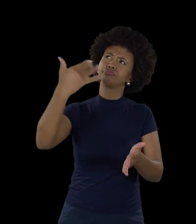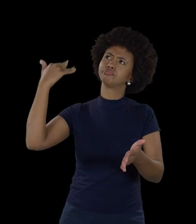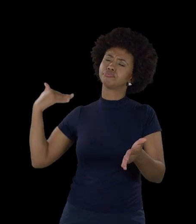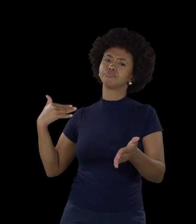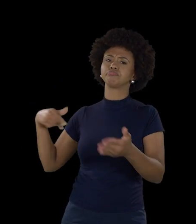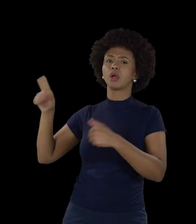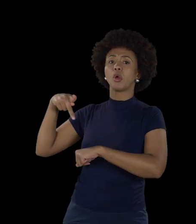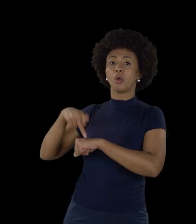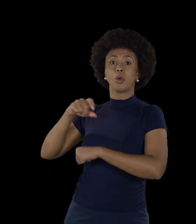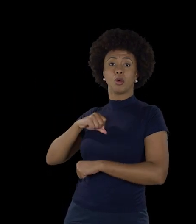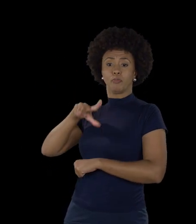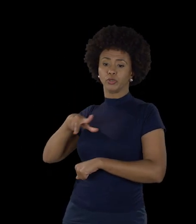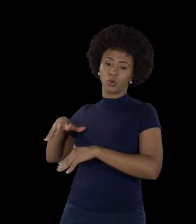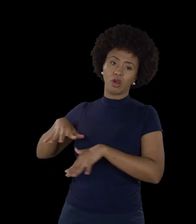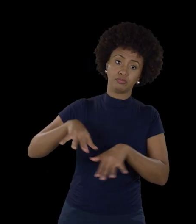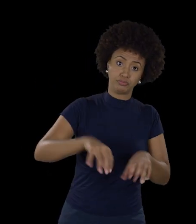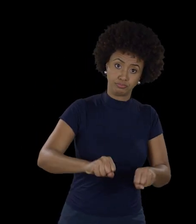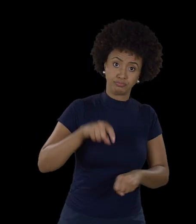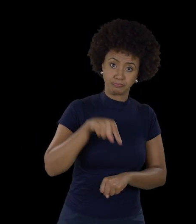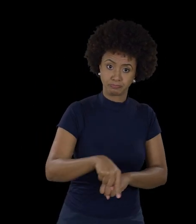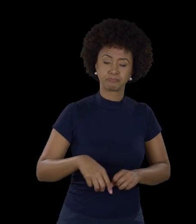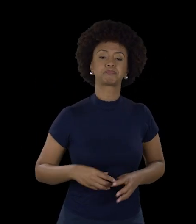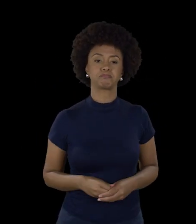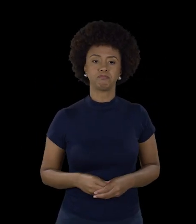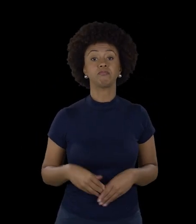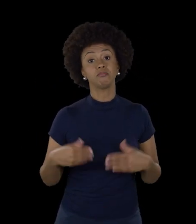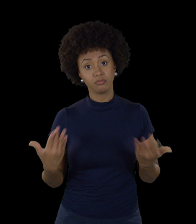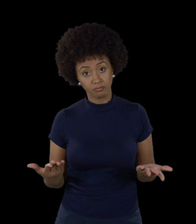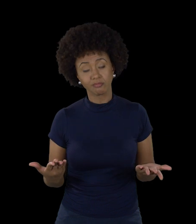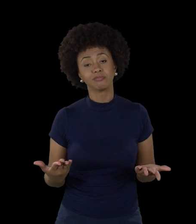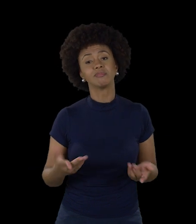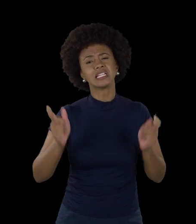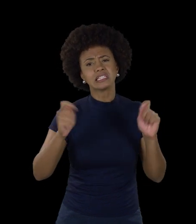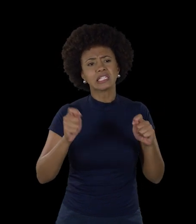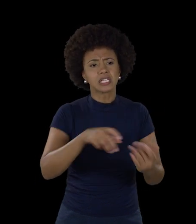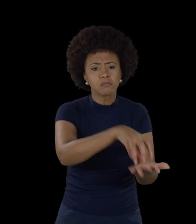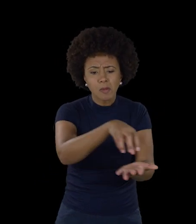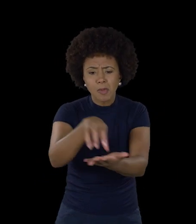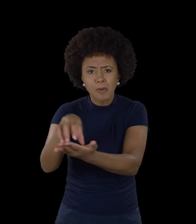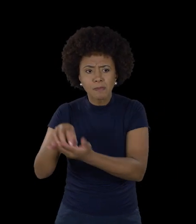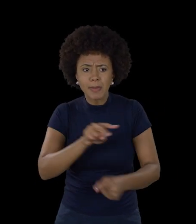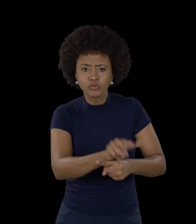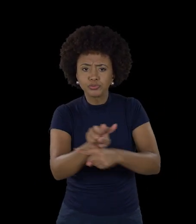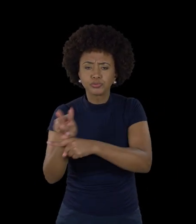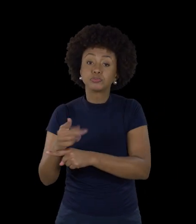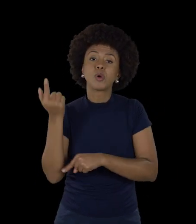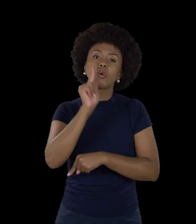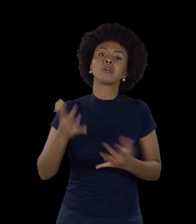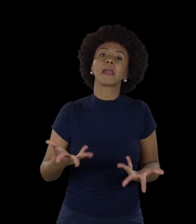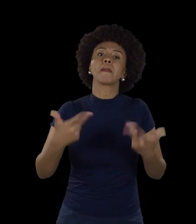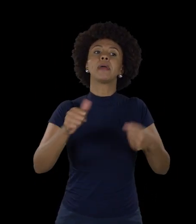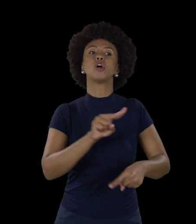sociedade, atuando em total sintonia, podem e devem dar maior eficiência na tarefa de proteção dos